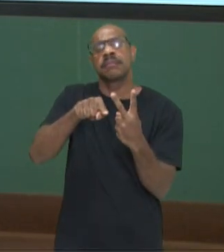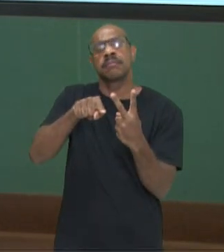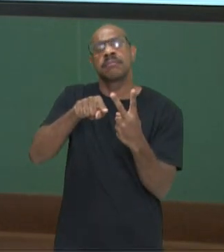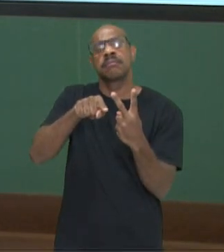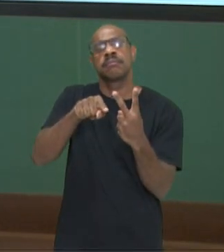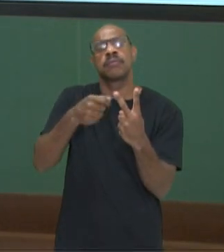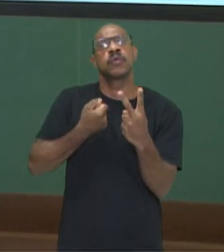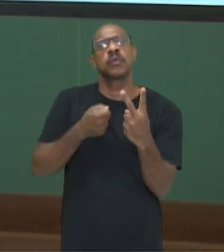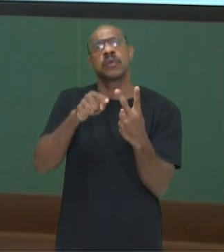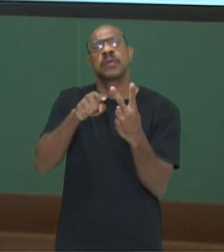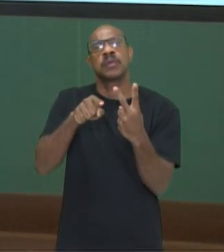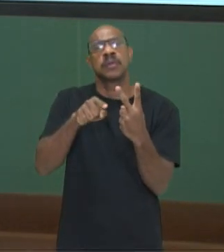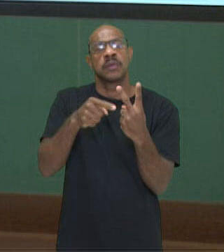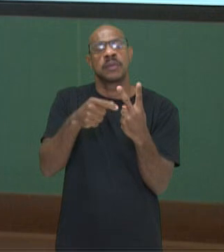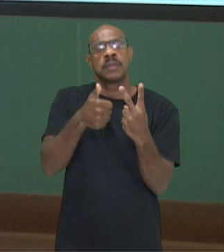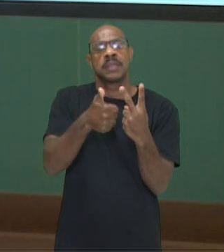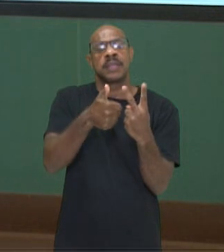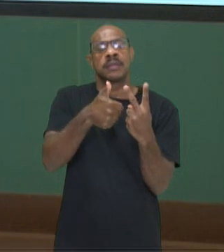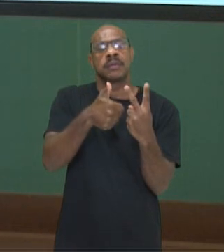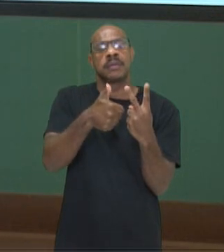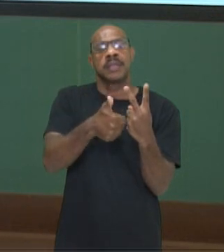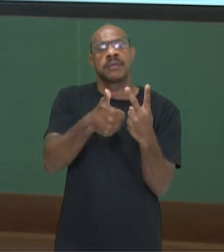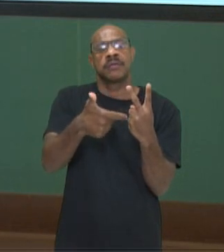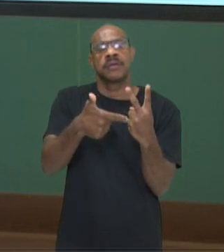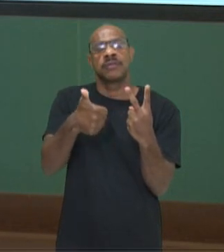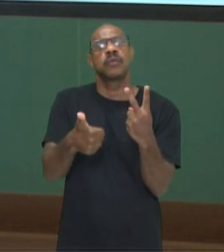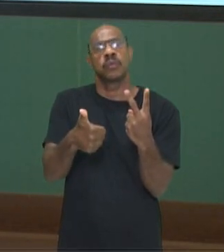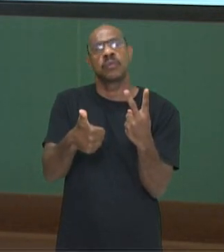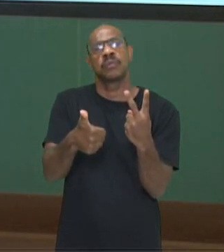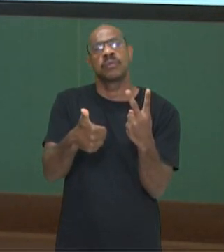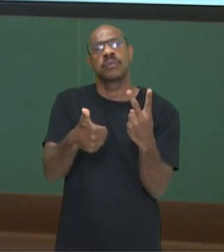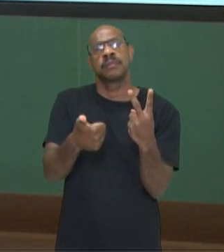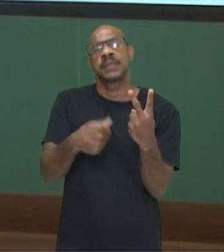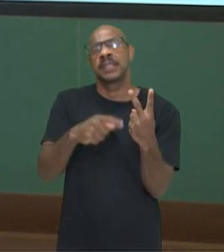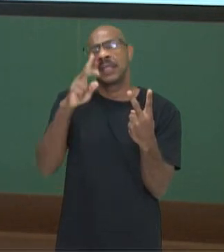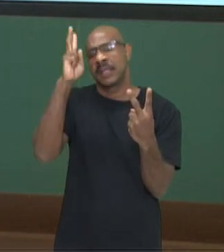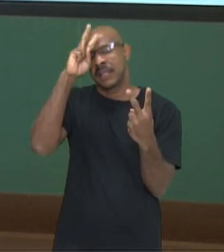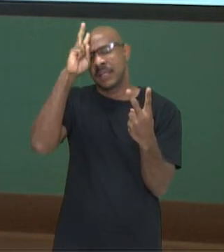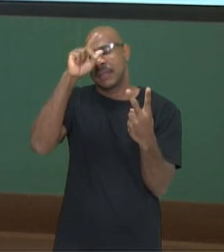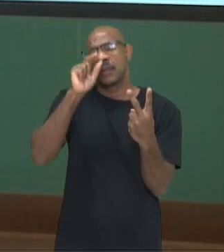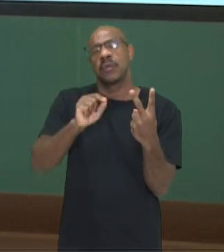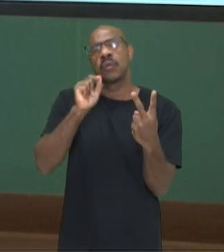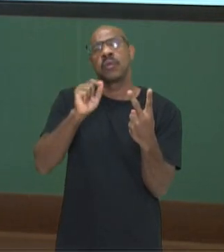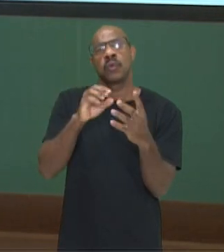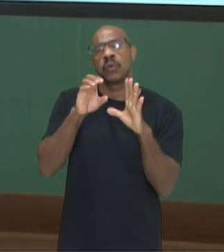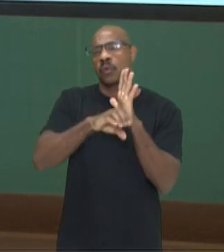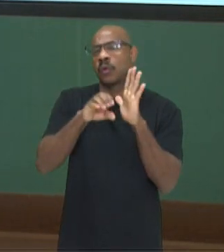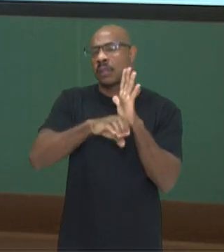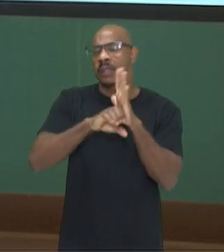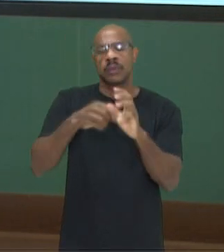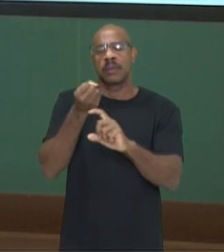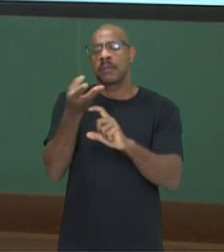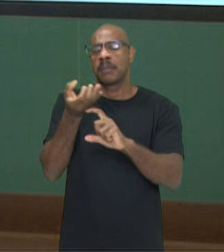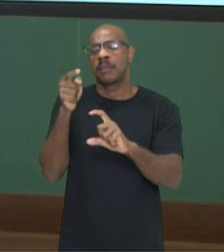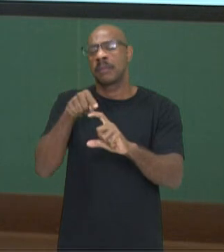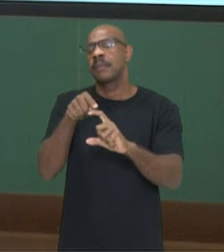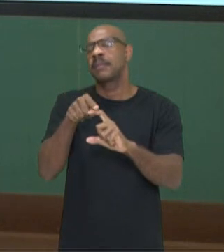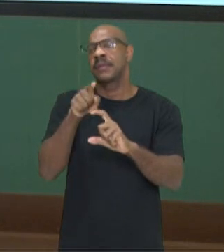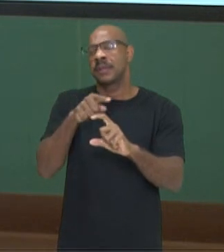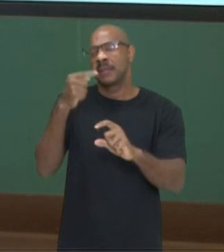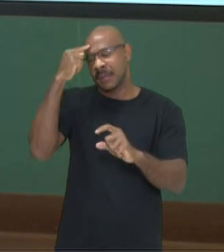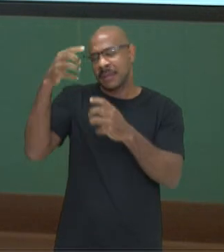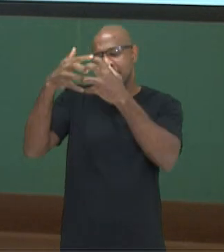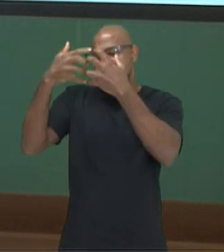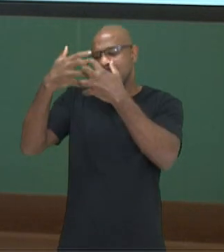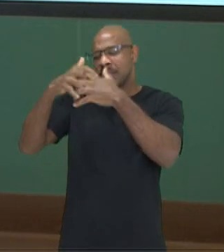quadrada de 121? Ou seja, vocês iriam ter que lembrar lá do conceito de potência, porque vocês